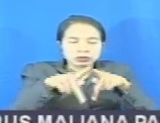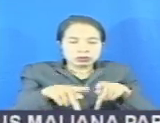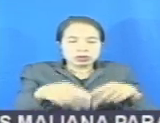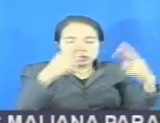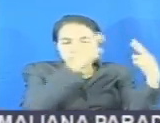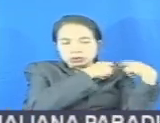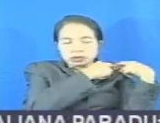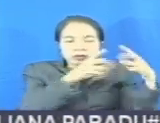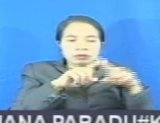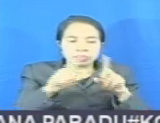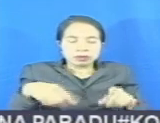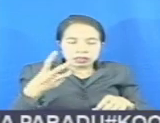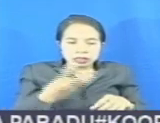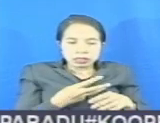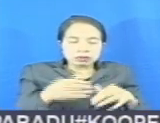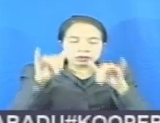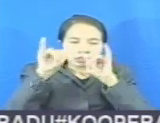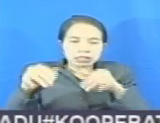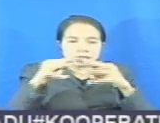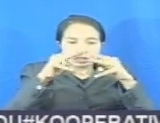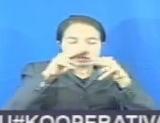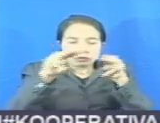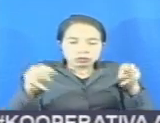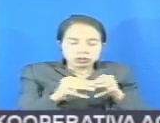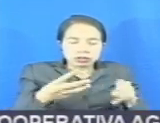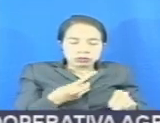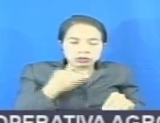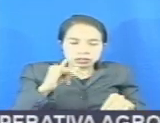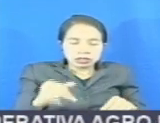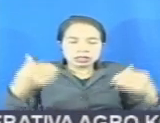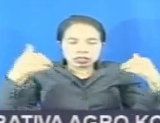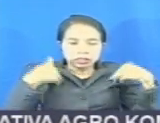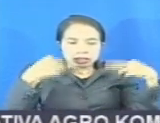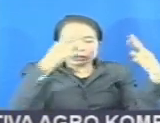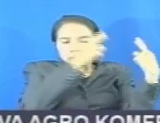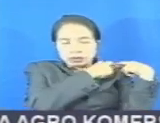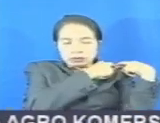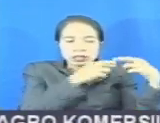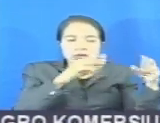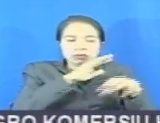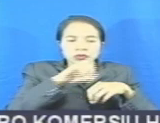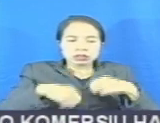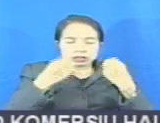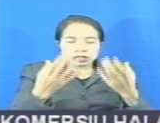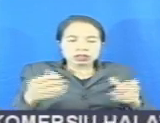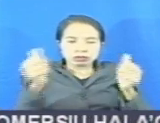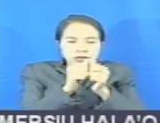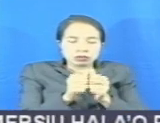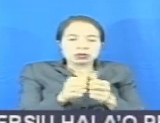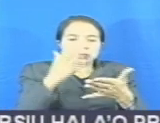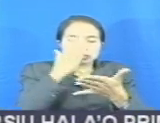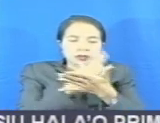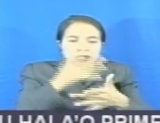maka hela iha munisipi dili ne iha responsabilidade toma uisa ita to hamoto combate